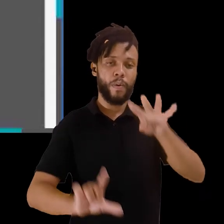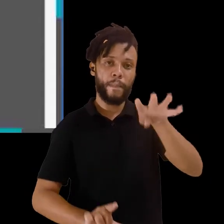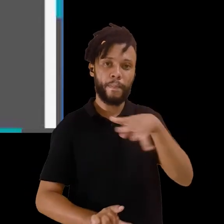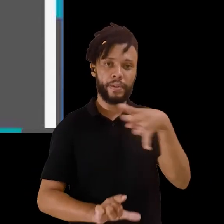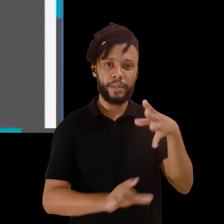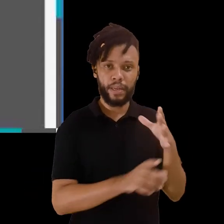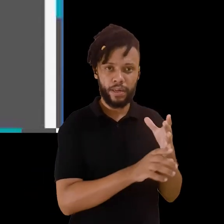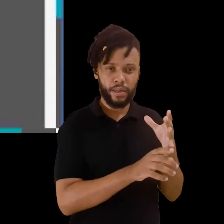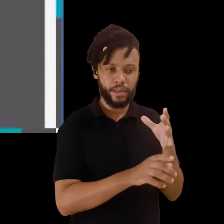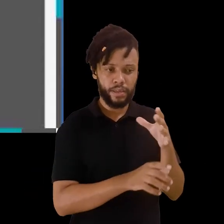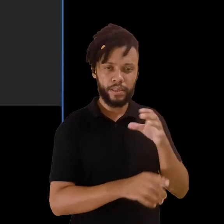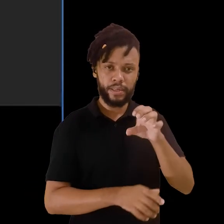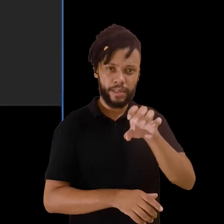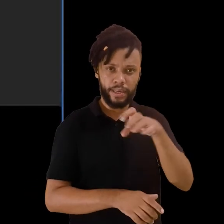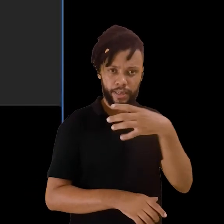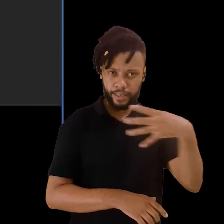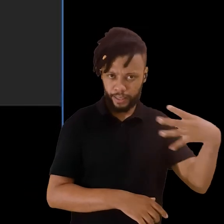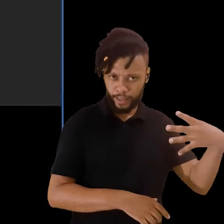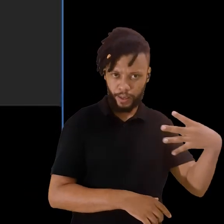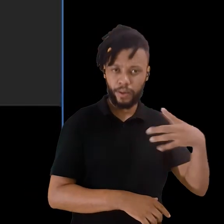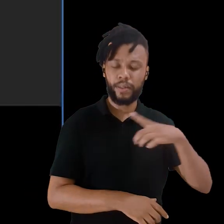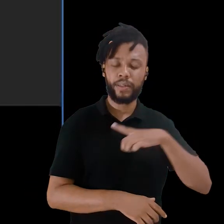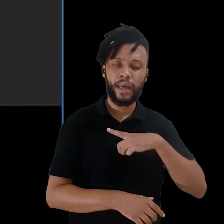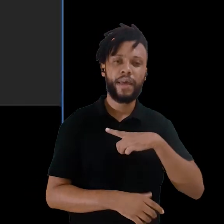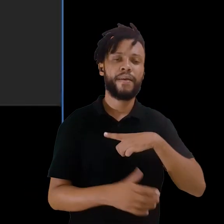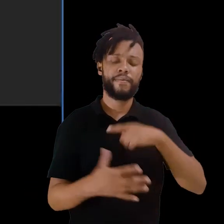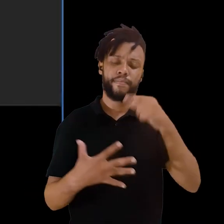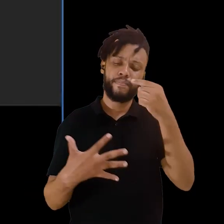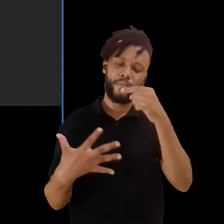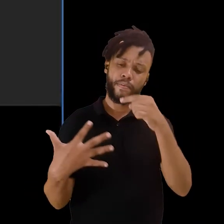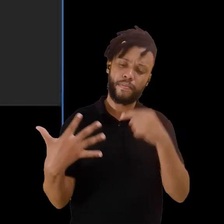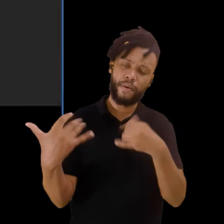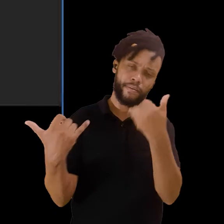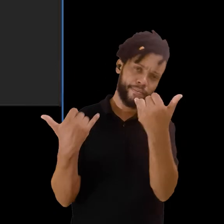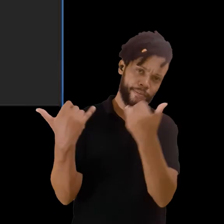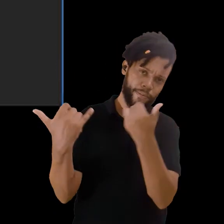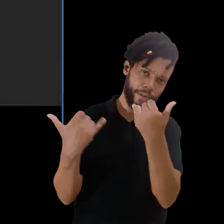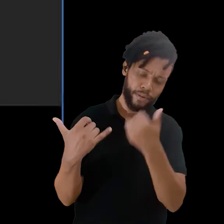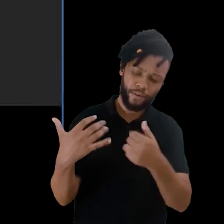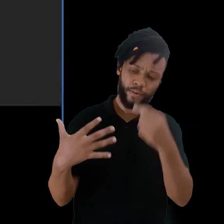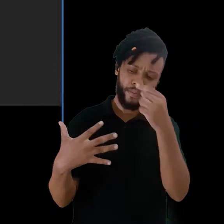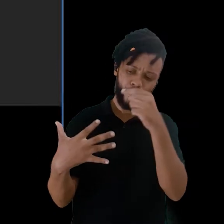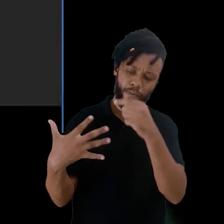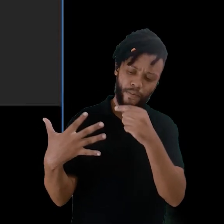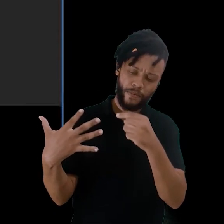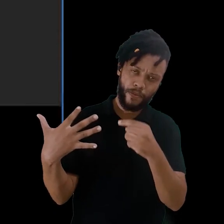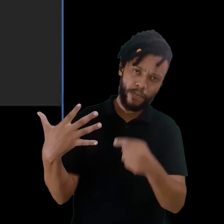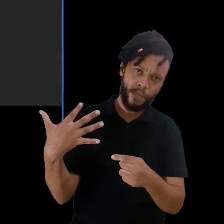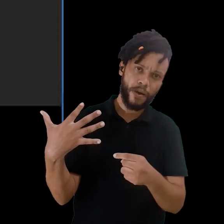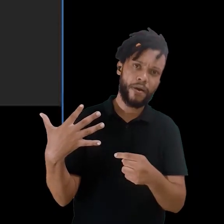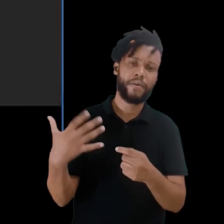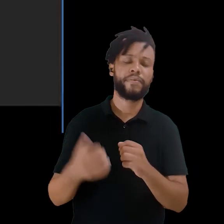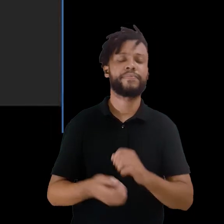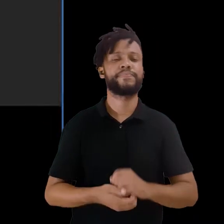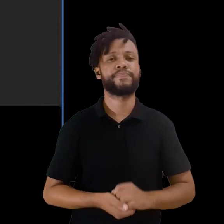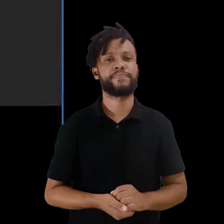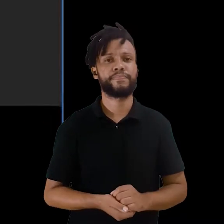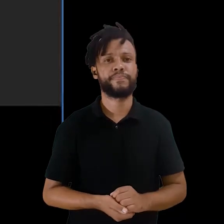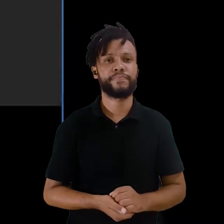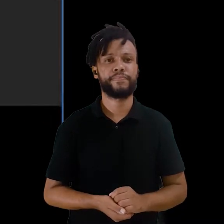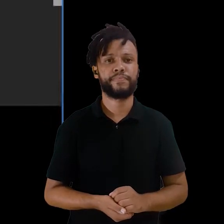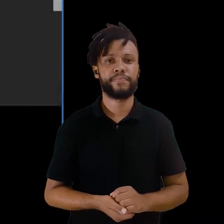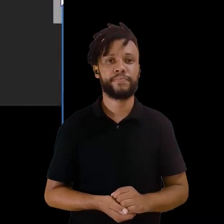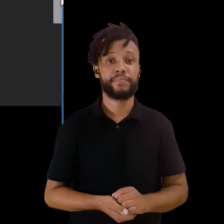planilha em Excel, olha, com aqui razão social, CNPJ, inscrição municipal, nome fantasia, endereço e por aí vai,